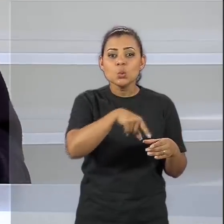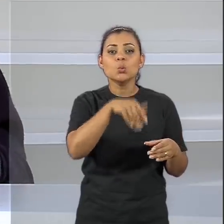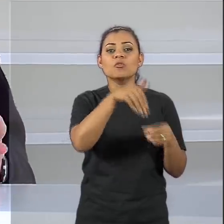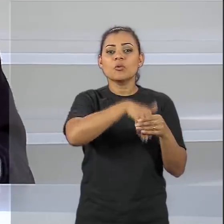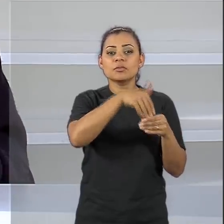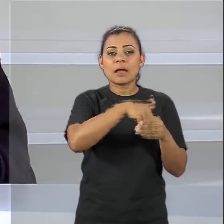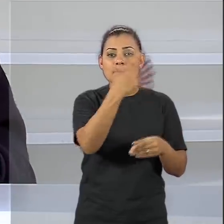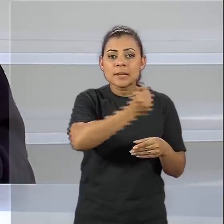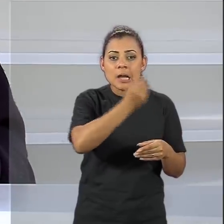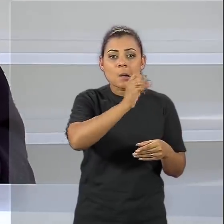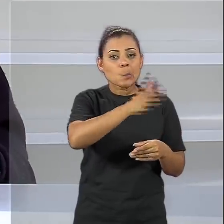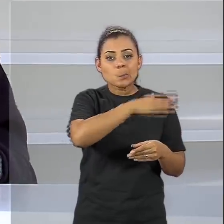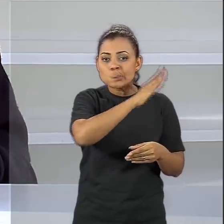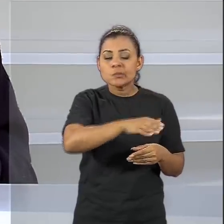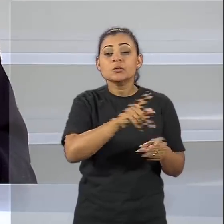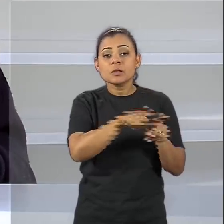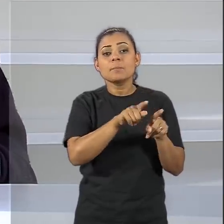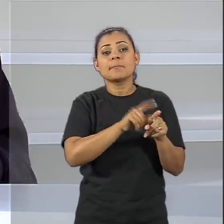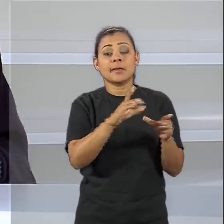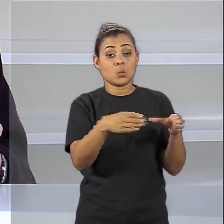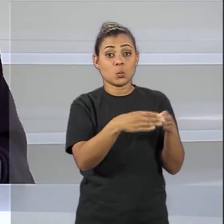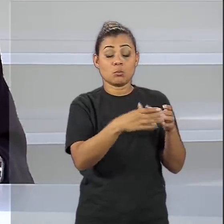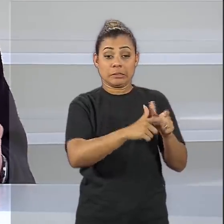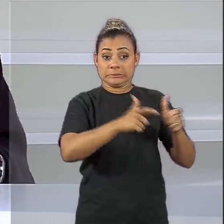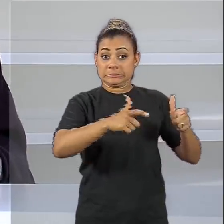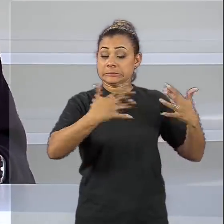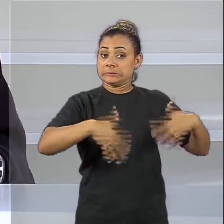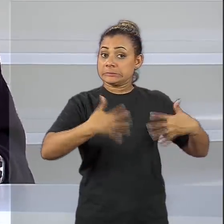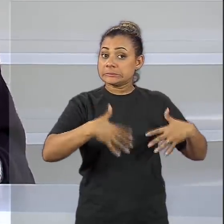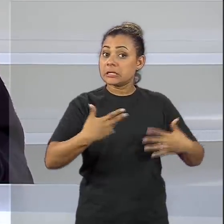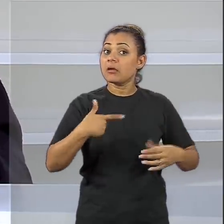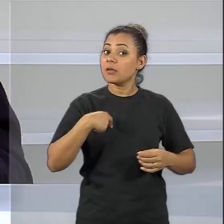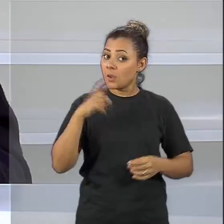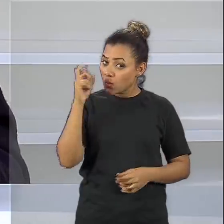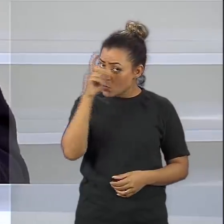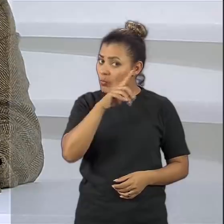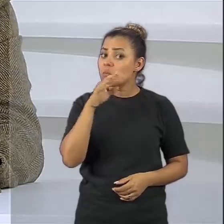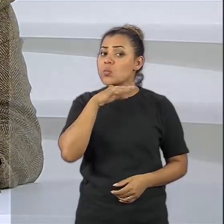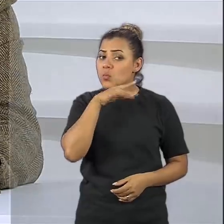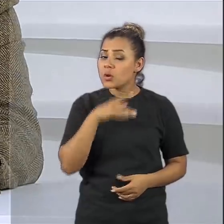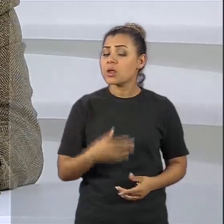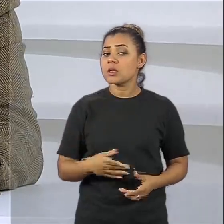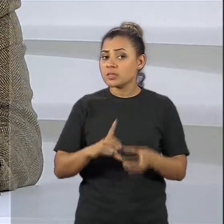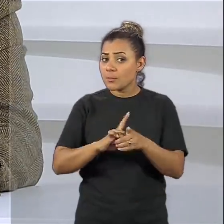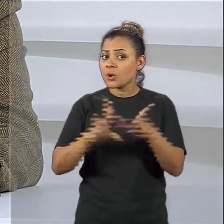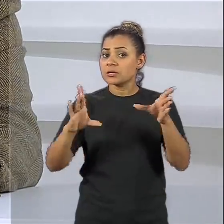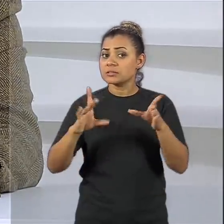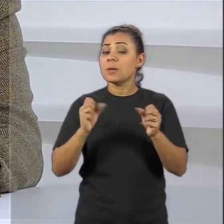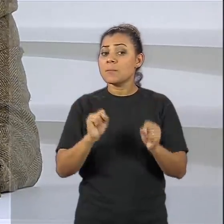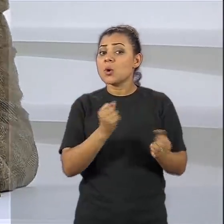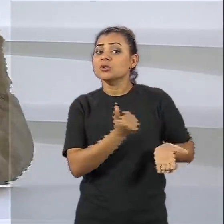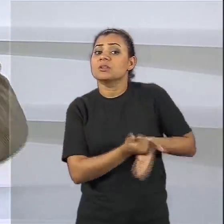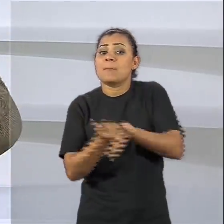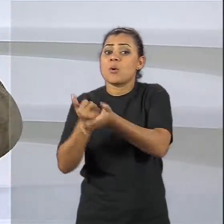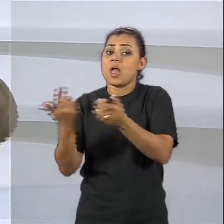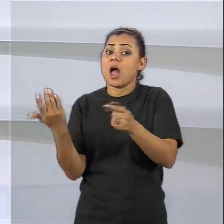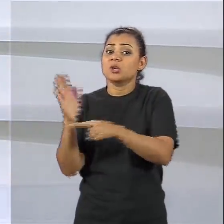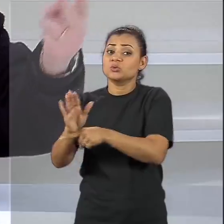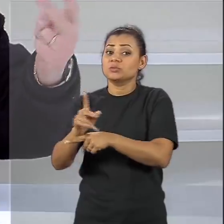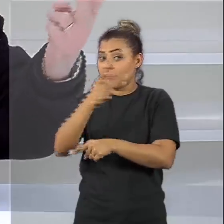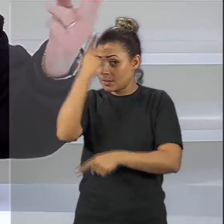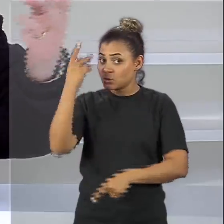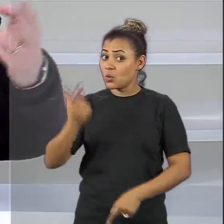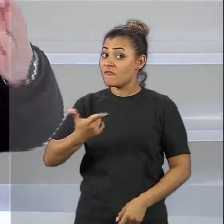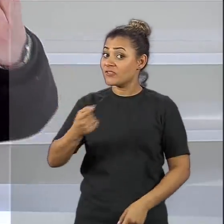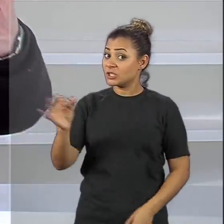de alguma maneira deixe mal a democracia. Né? E que auxilie um candidato com 20%. Exatamente. Esse é o Lula